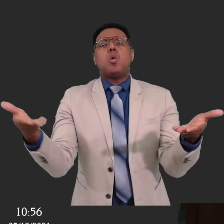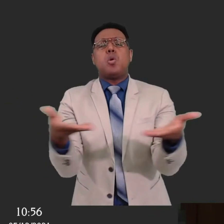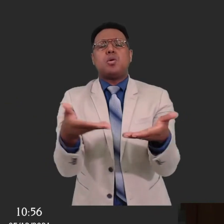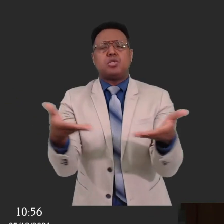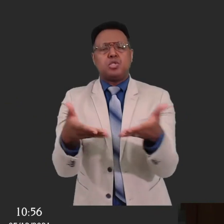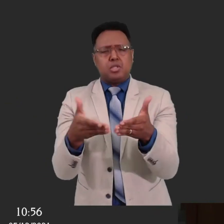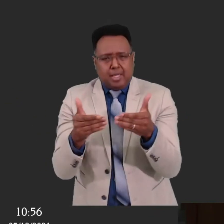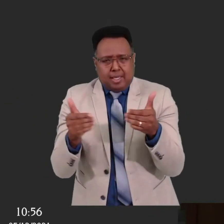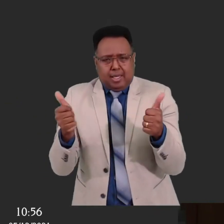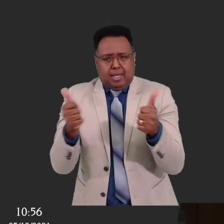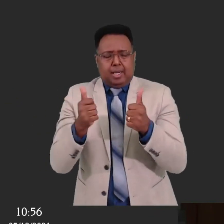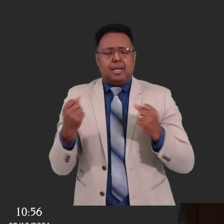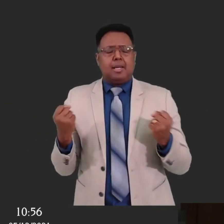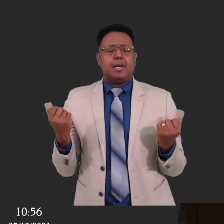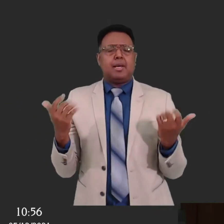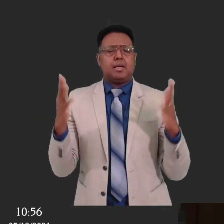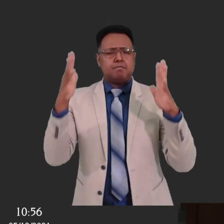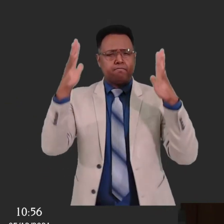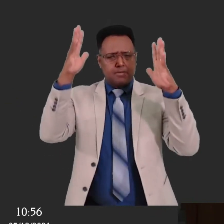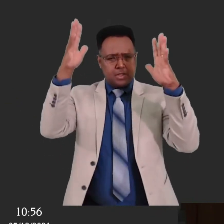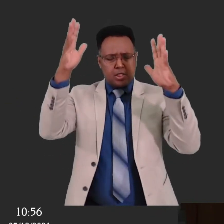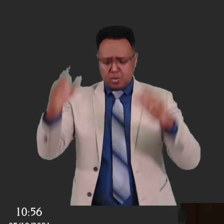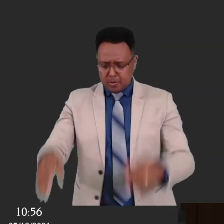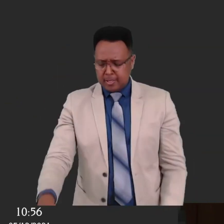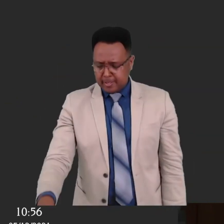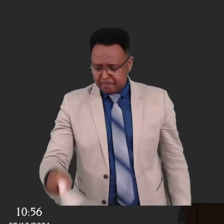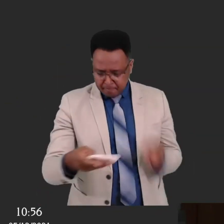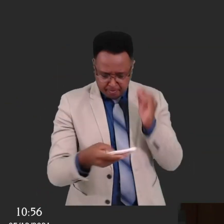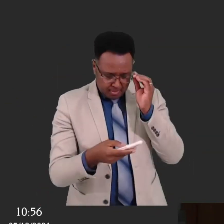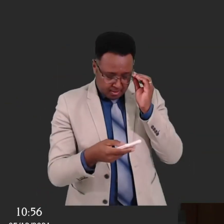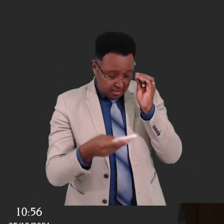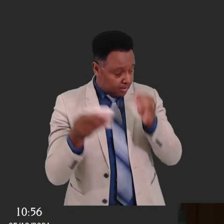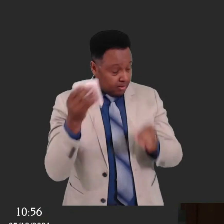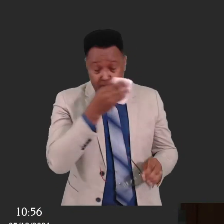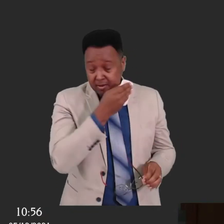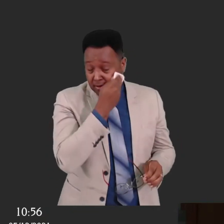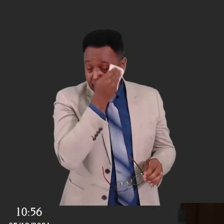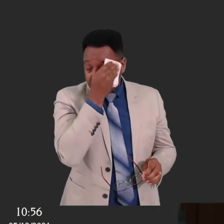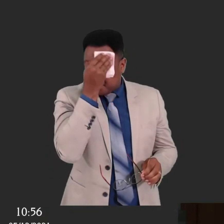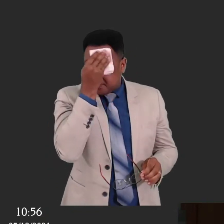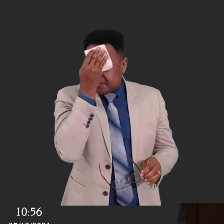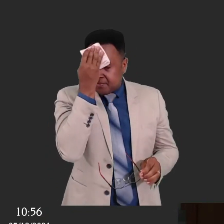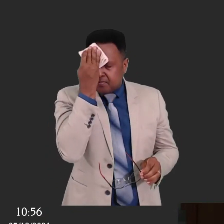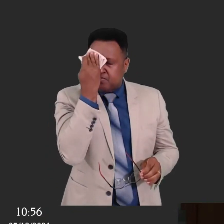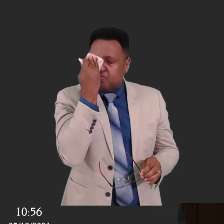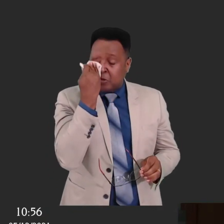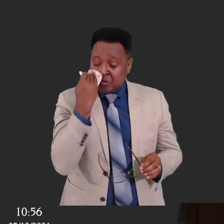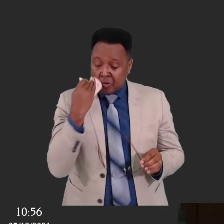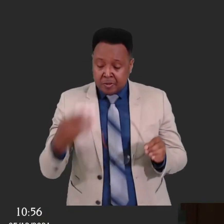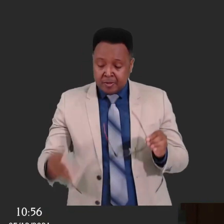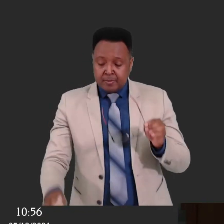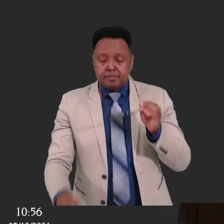Glória ao nome do Senhor. Irmãos, quando há momentos que estamos